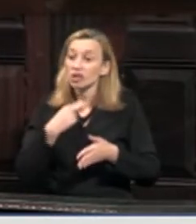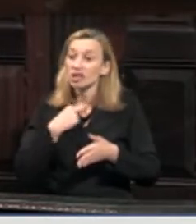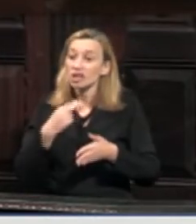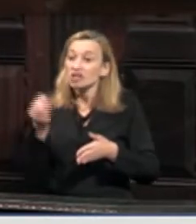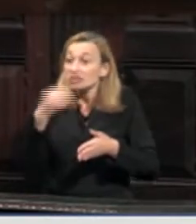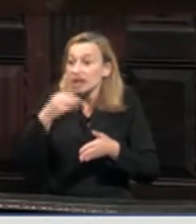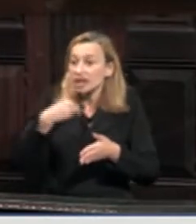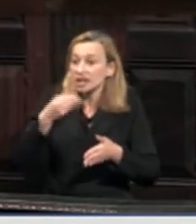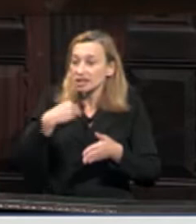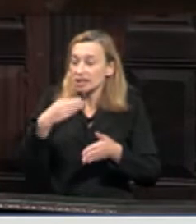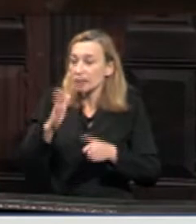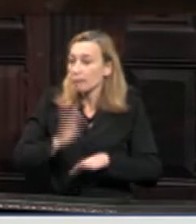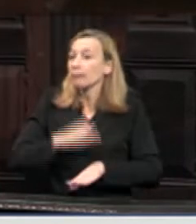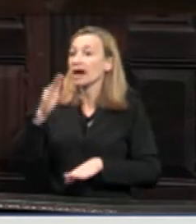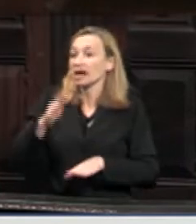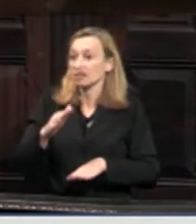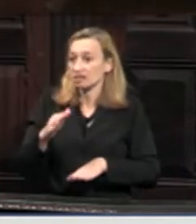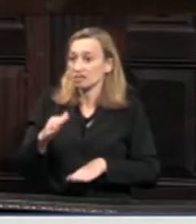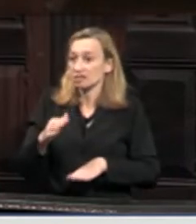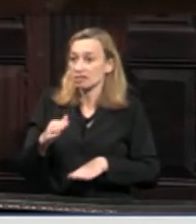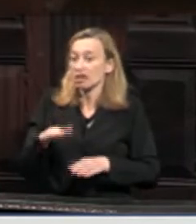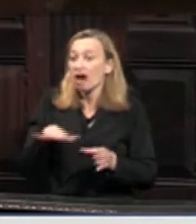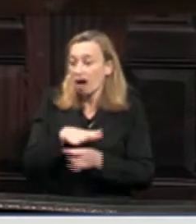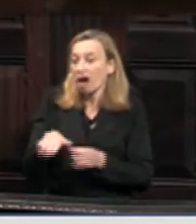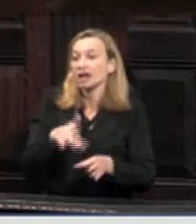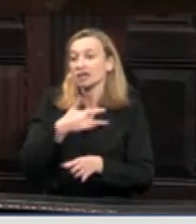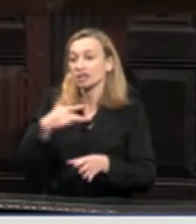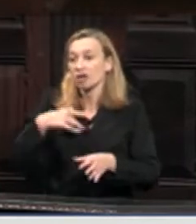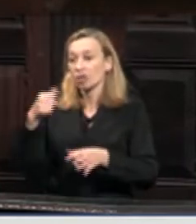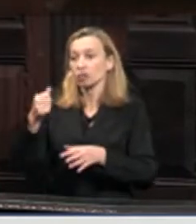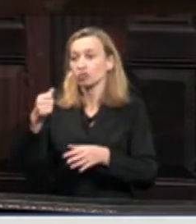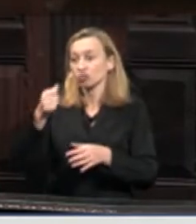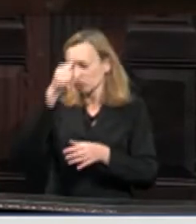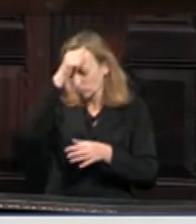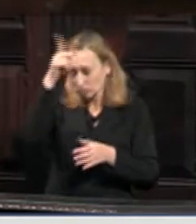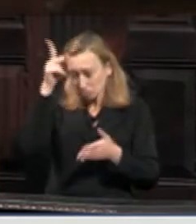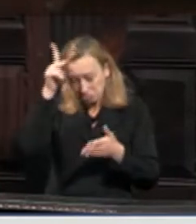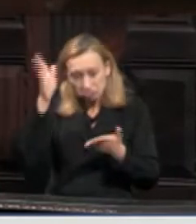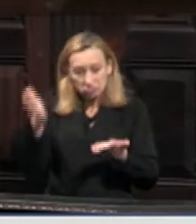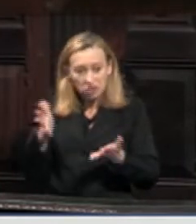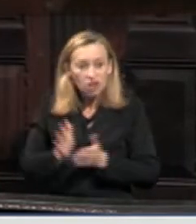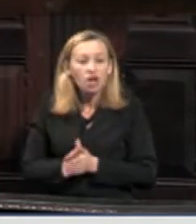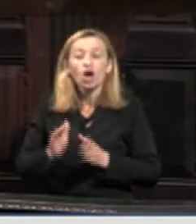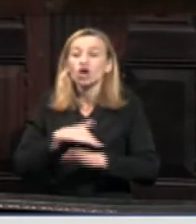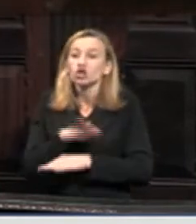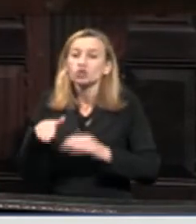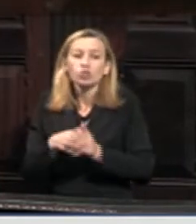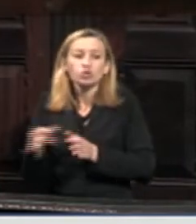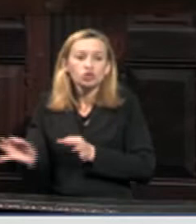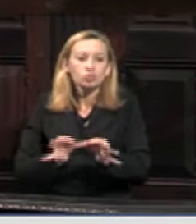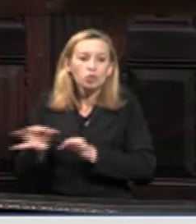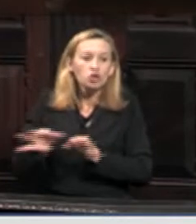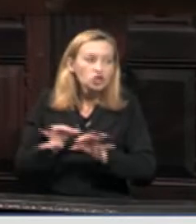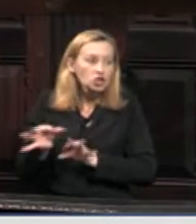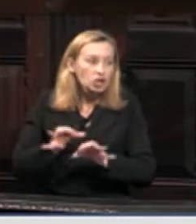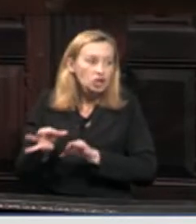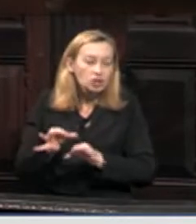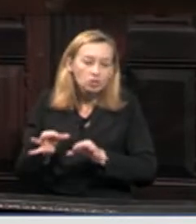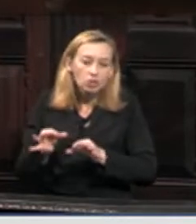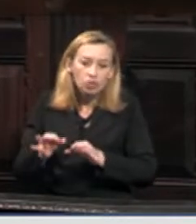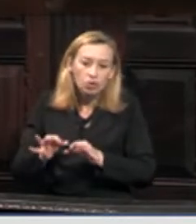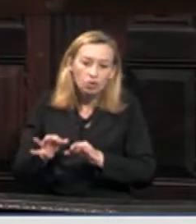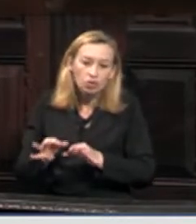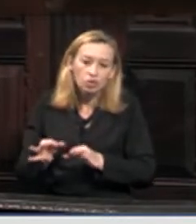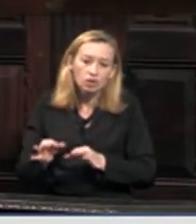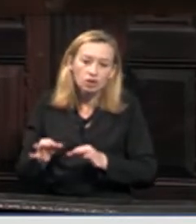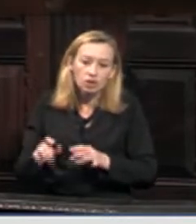garantir todos os projetos dessa casa, especialmente o projeto do deputado Dionísio Lins, a rápida tramitação.